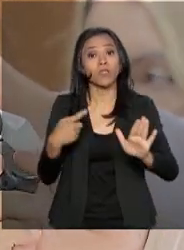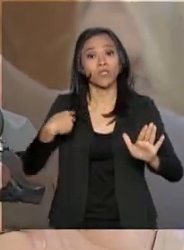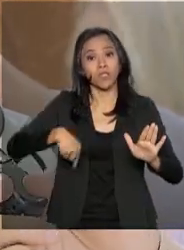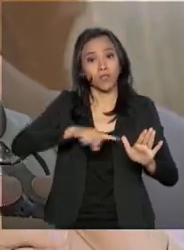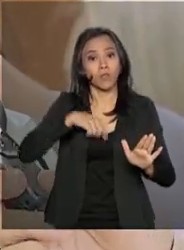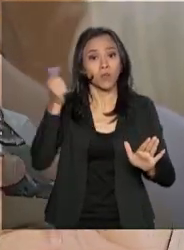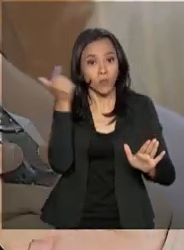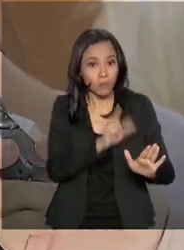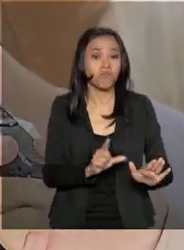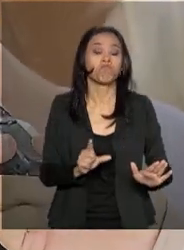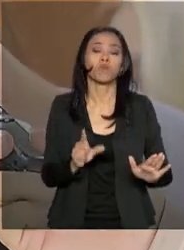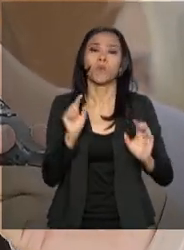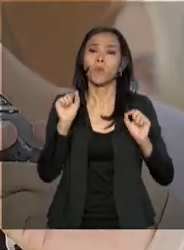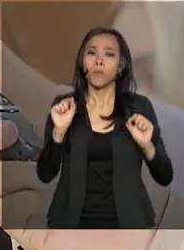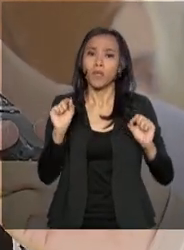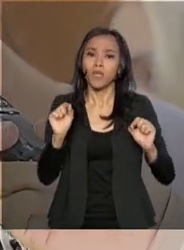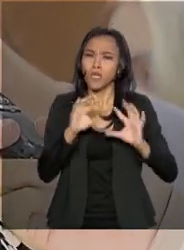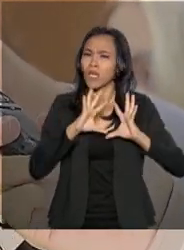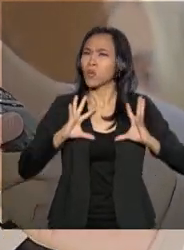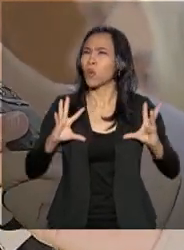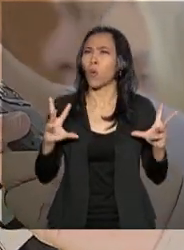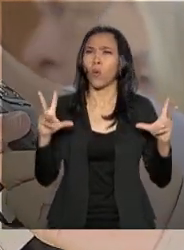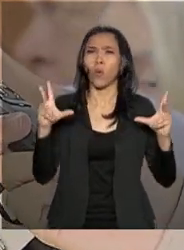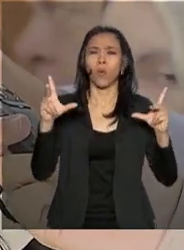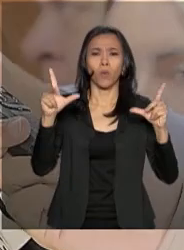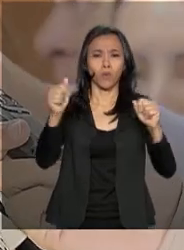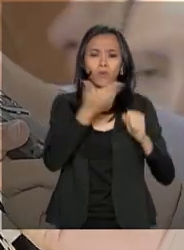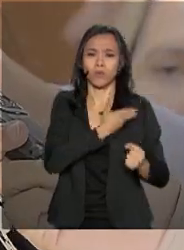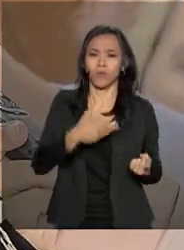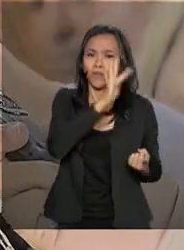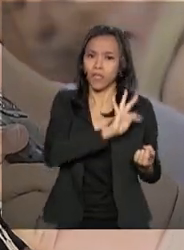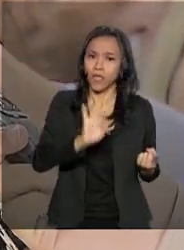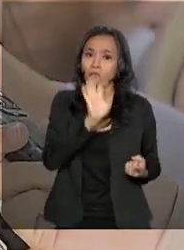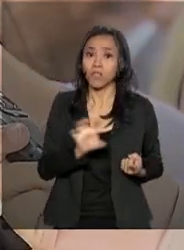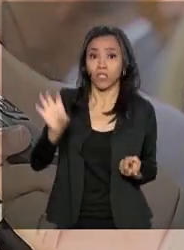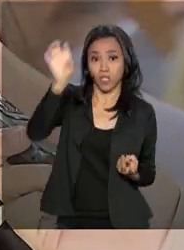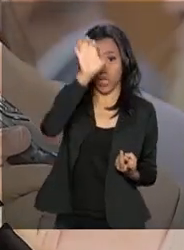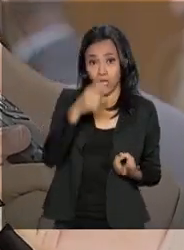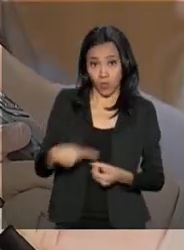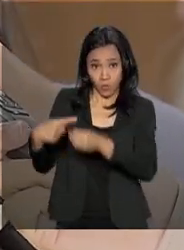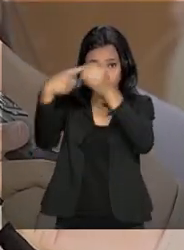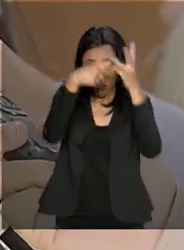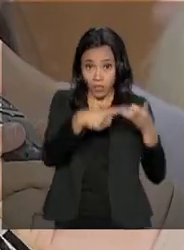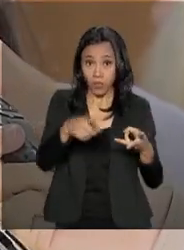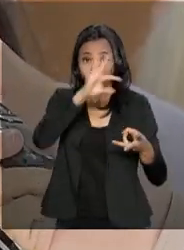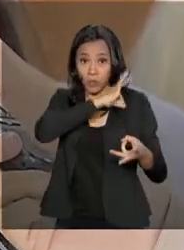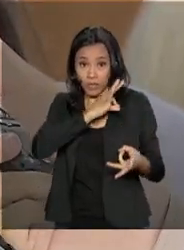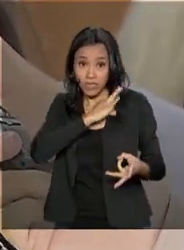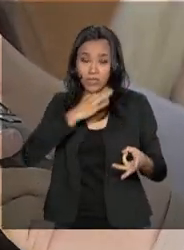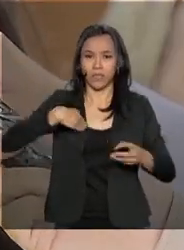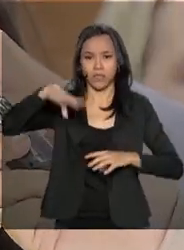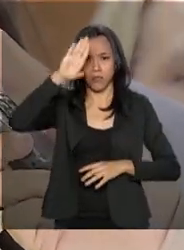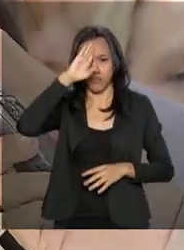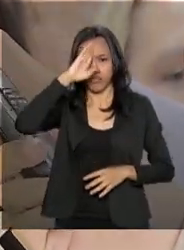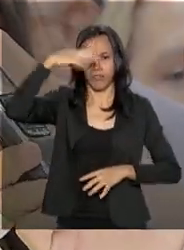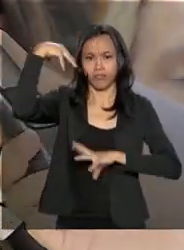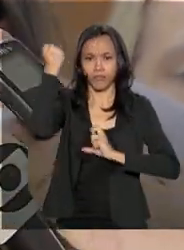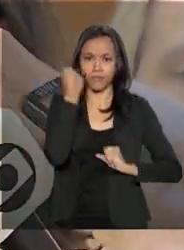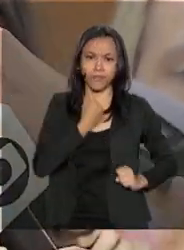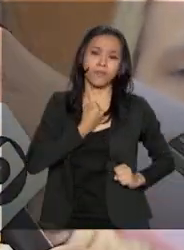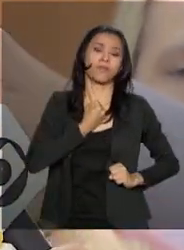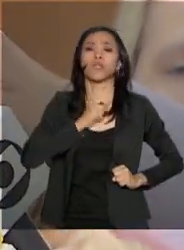que é reunir todos todos união estados e municípios polícias forças armadas inteligência